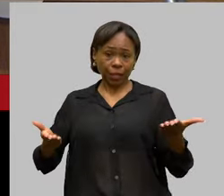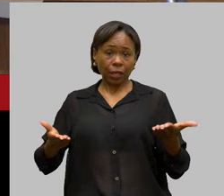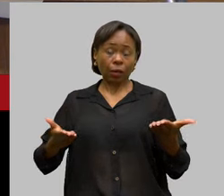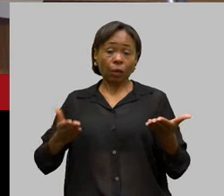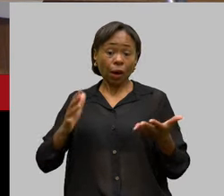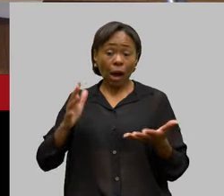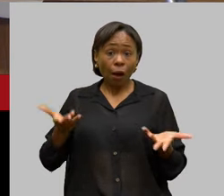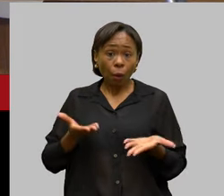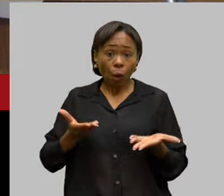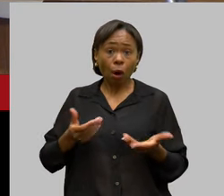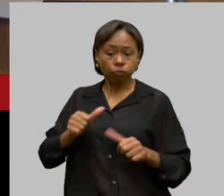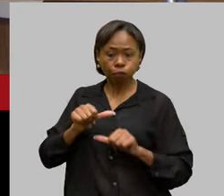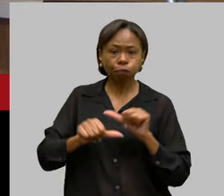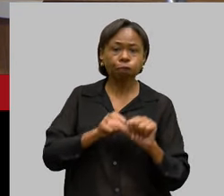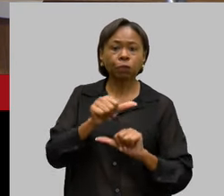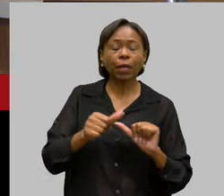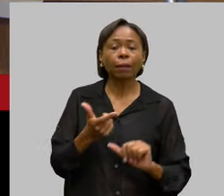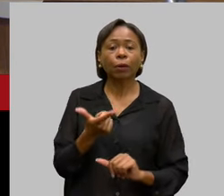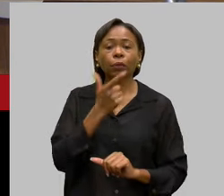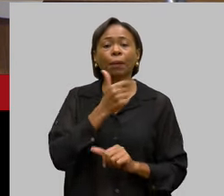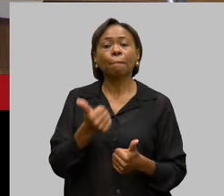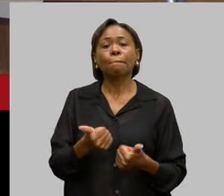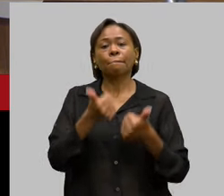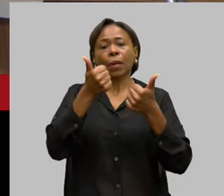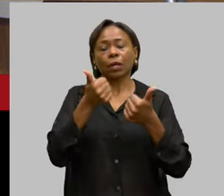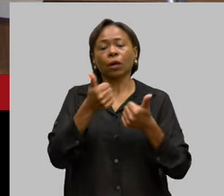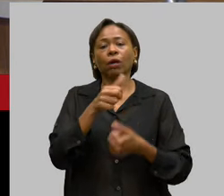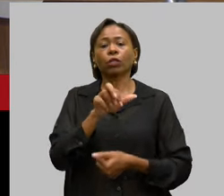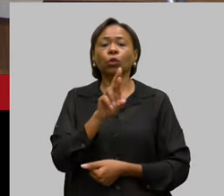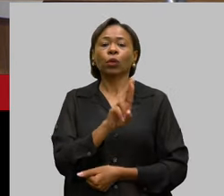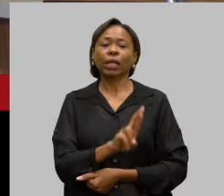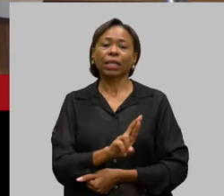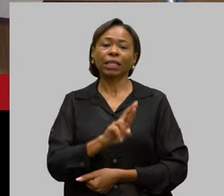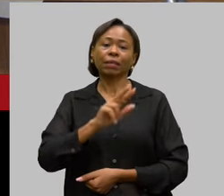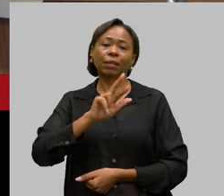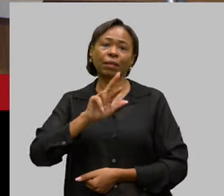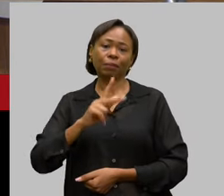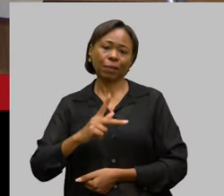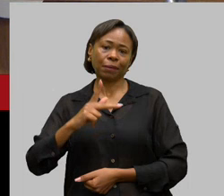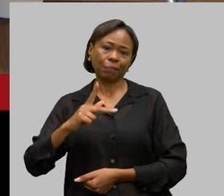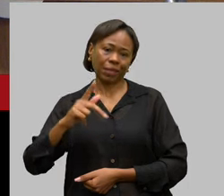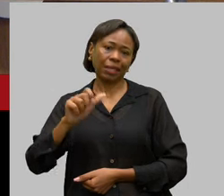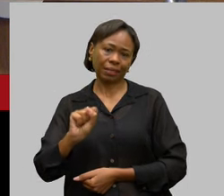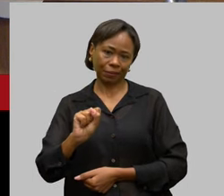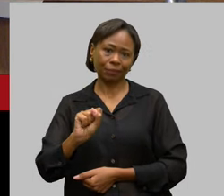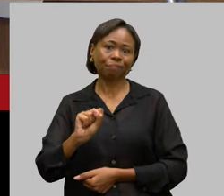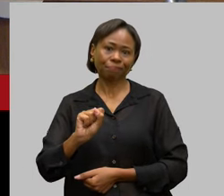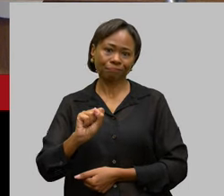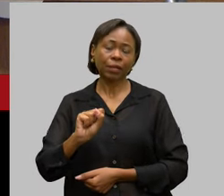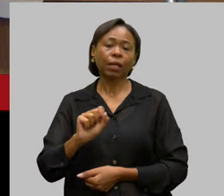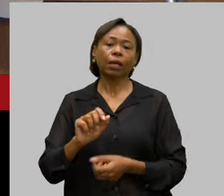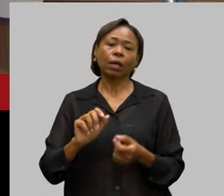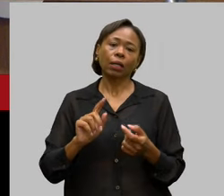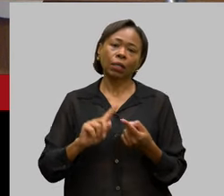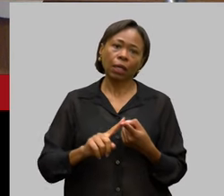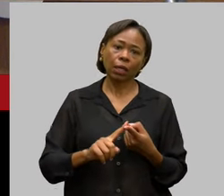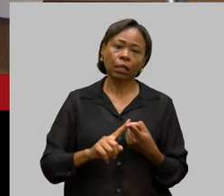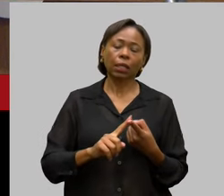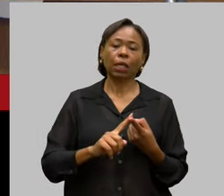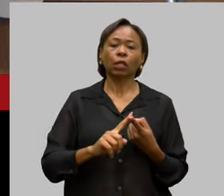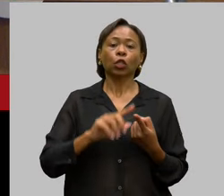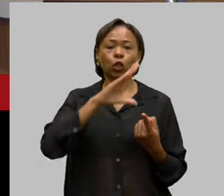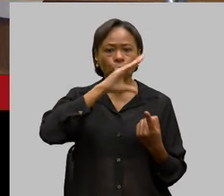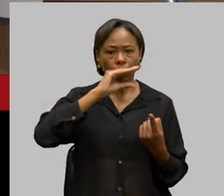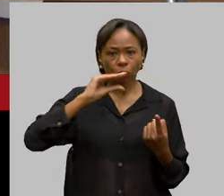situação das previdências dos regimes previdenciários aqui eu incluo a Previdência dos